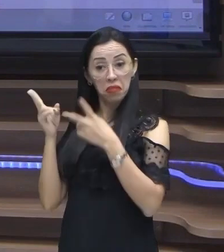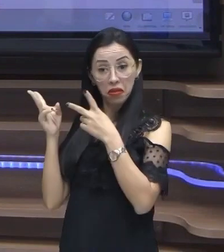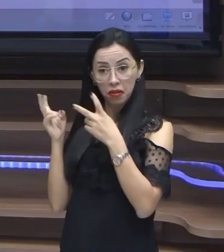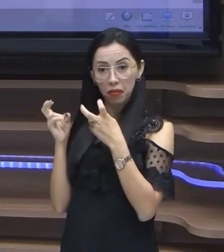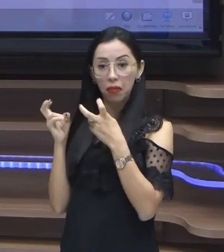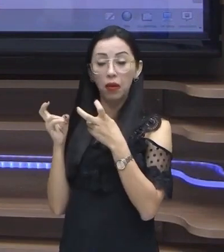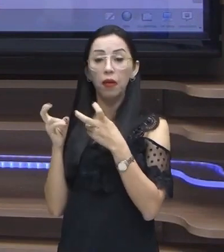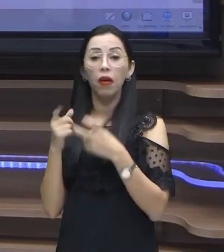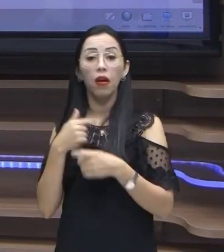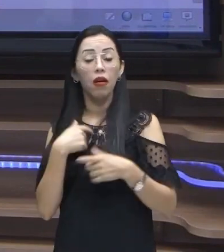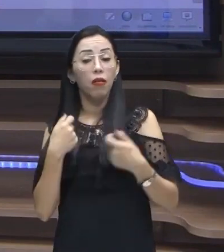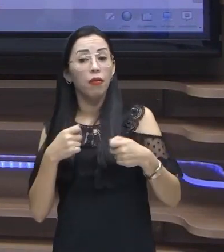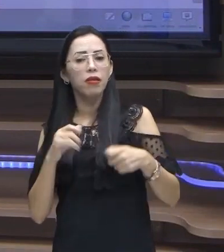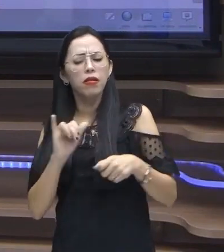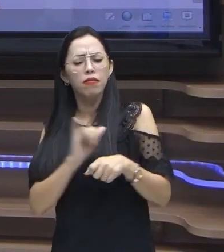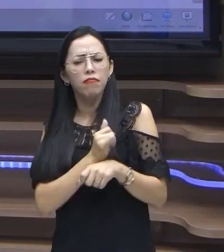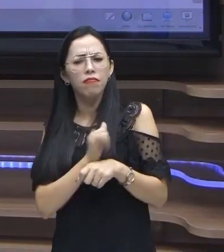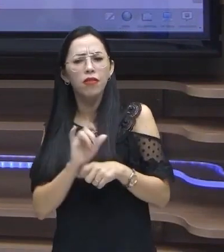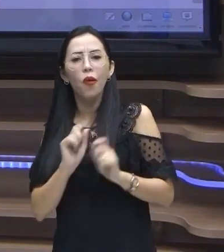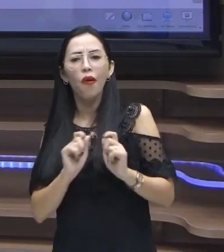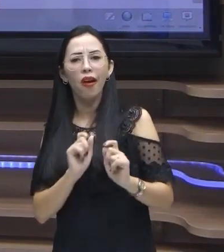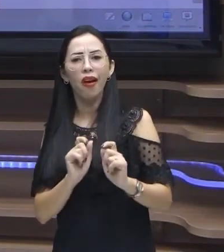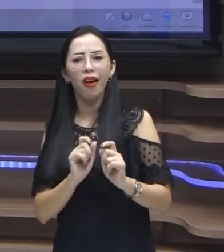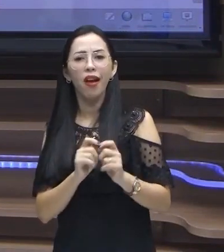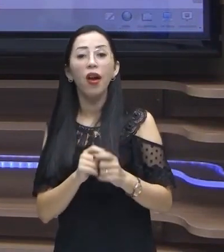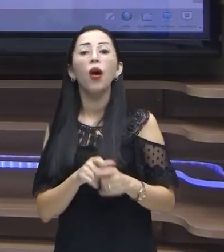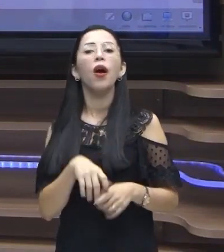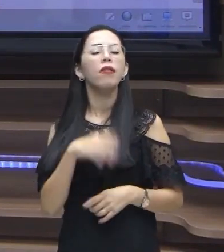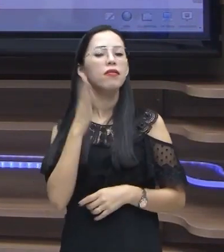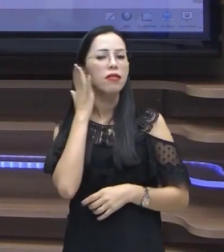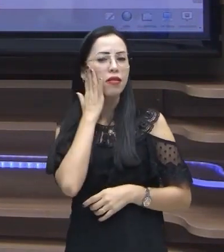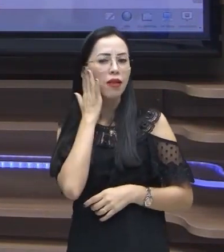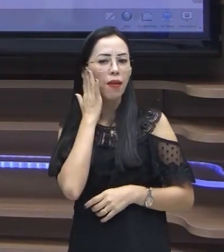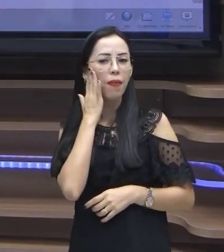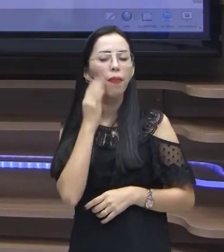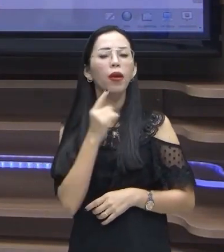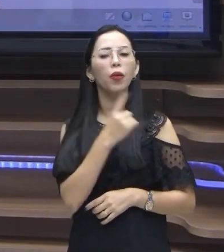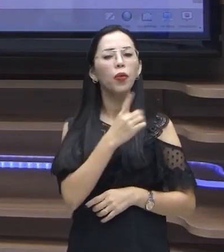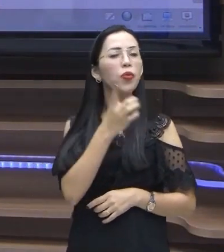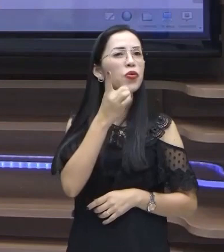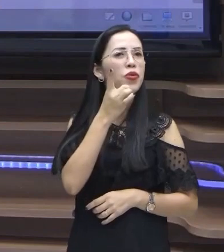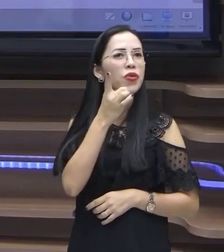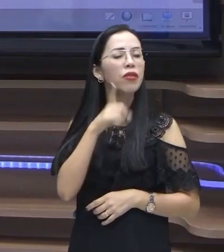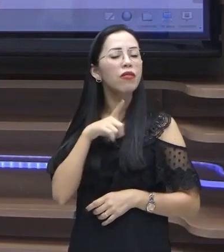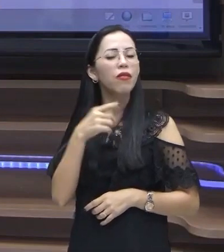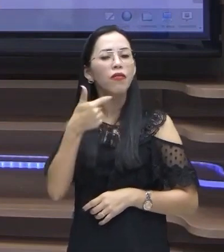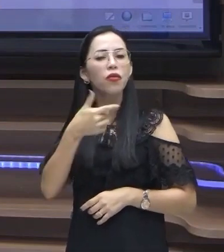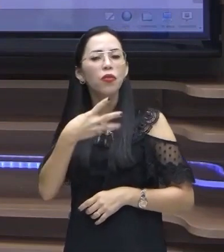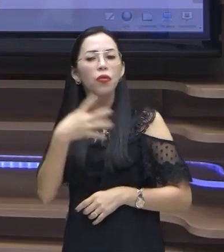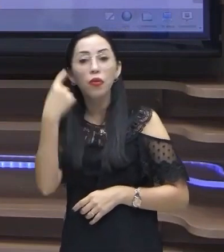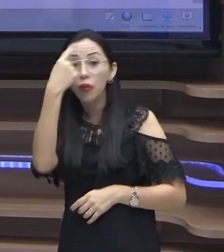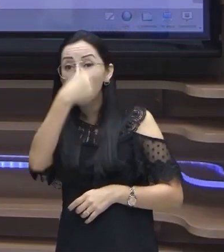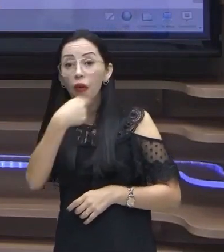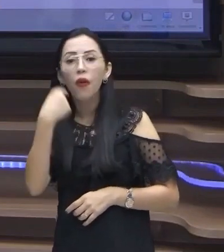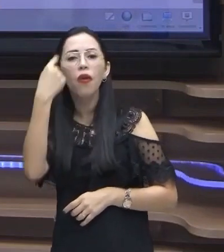princípio de que um dia possui 24 horas. Mas nós temos outros tipos de medida